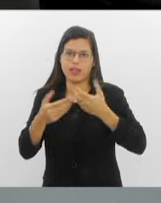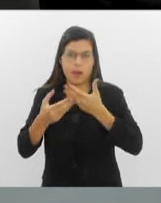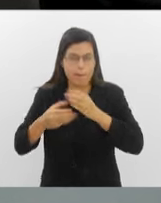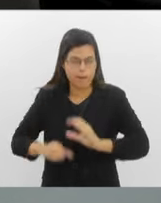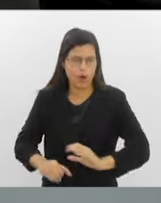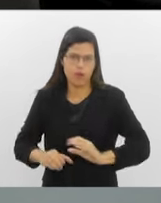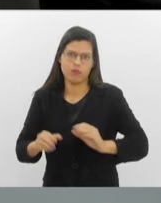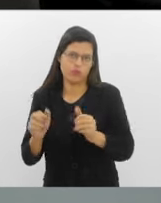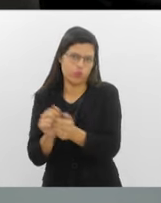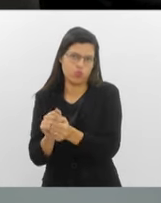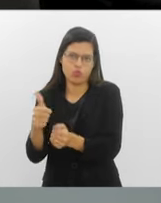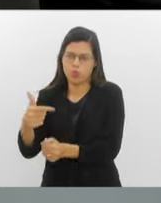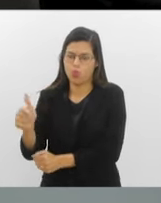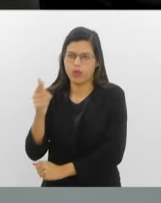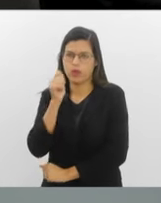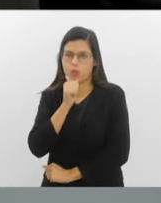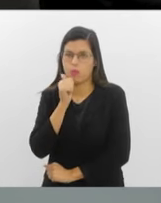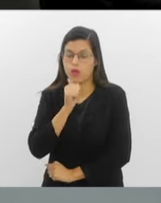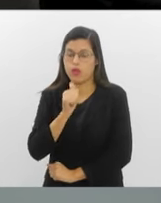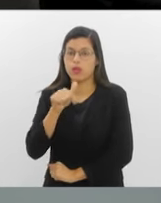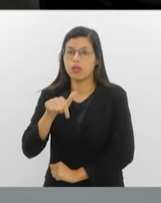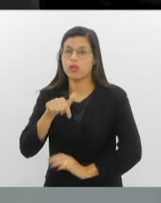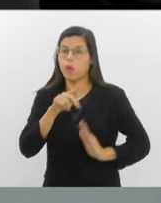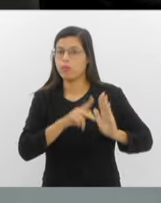projeto que geraria